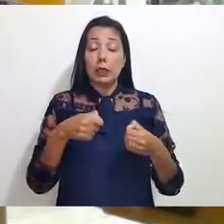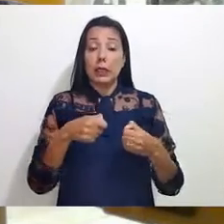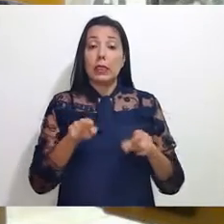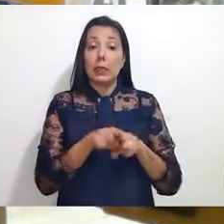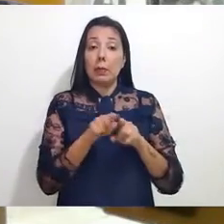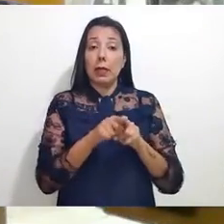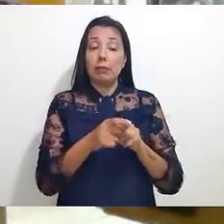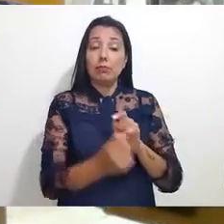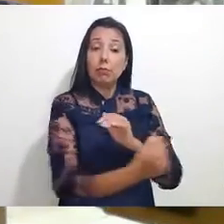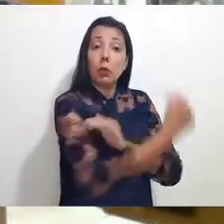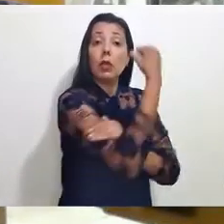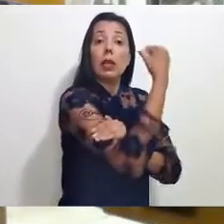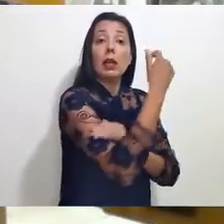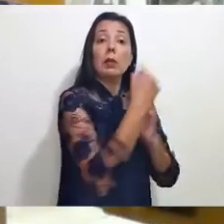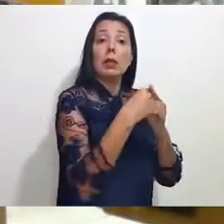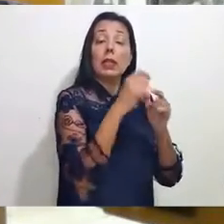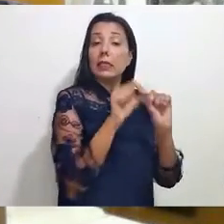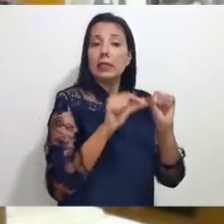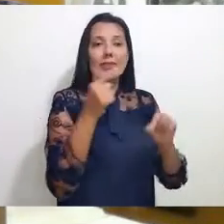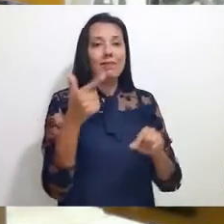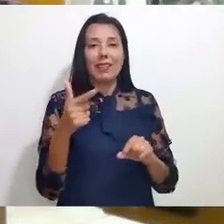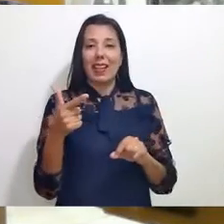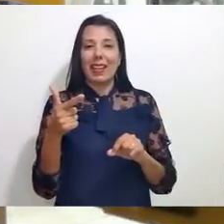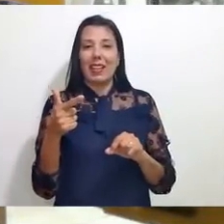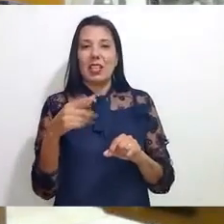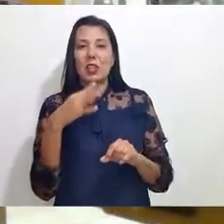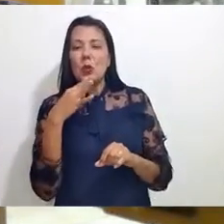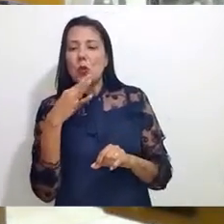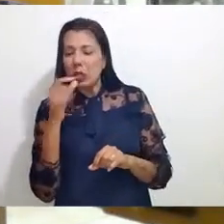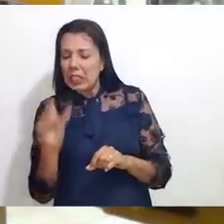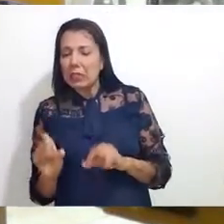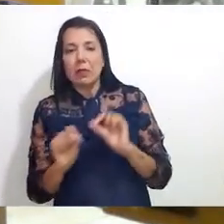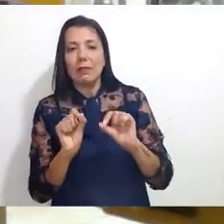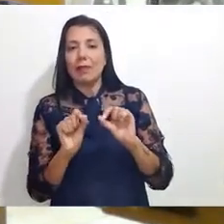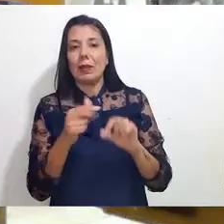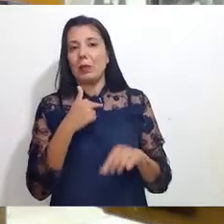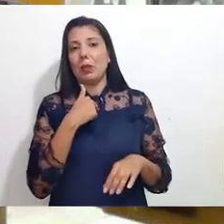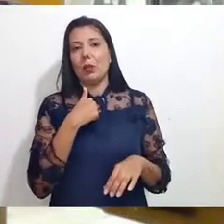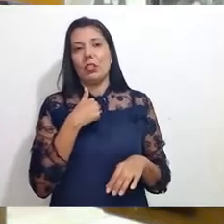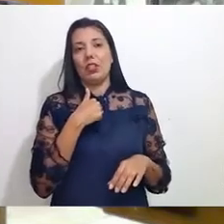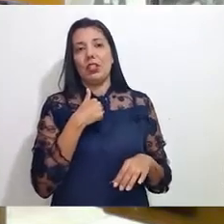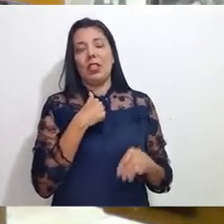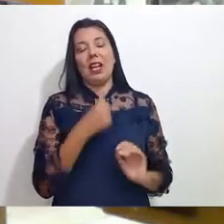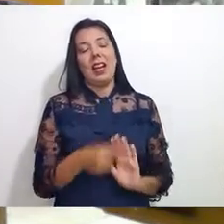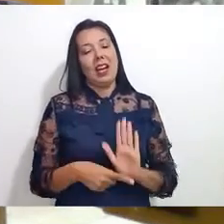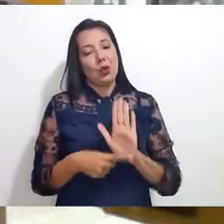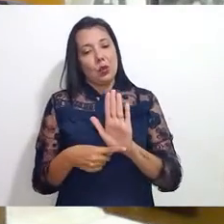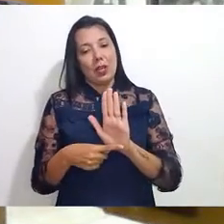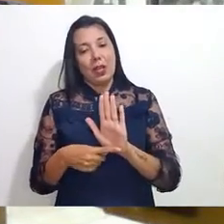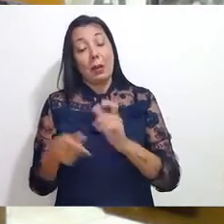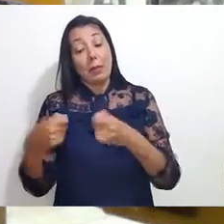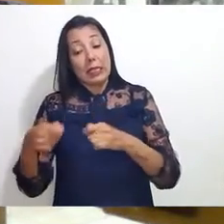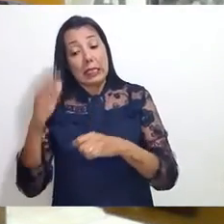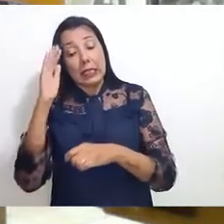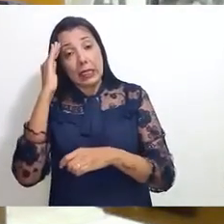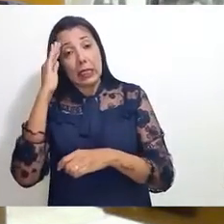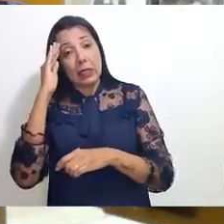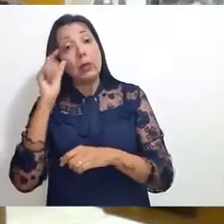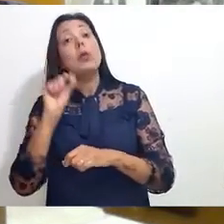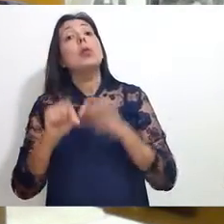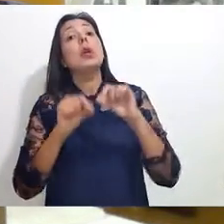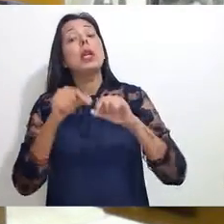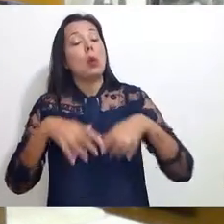ele não tiver esse empoderamento no sentido de conhecimento, ele não vai poder ajudar muito. Então, assim, ele precisa entender o que é o abuso sexual e